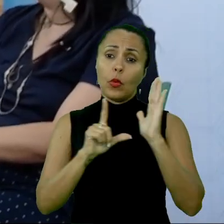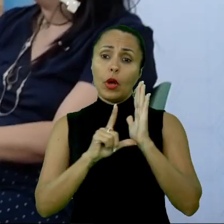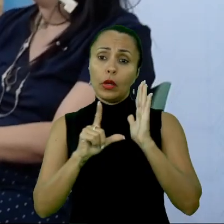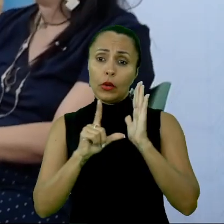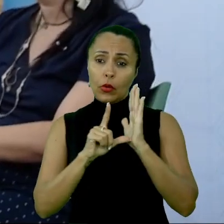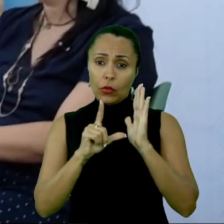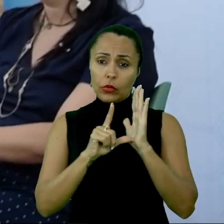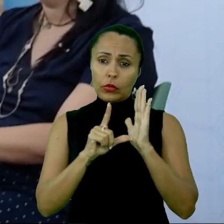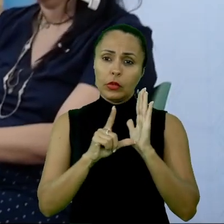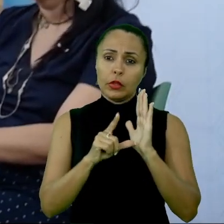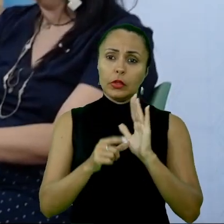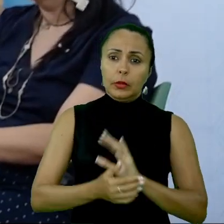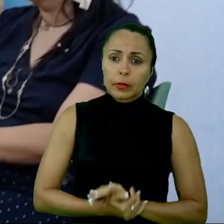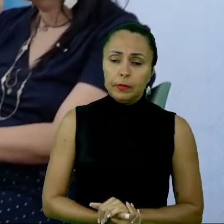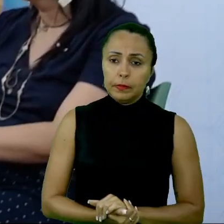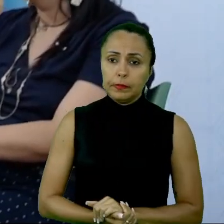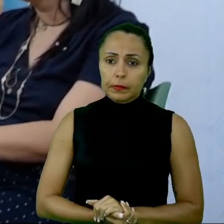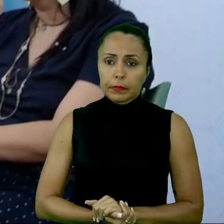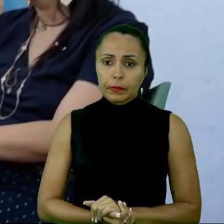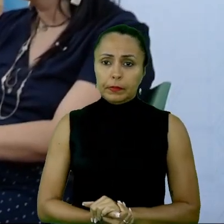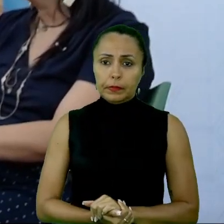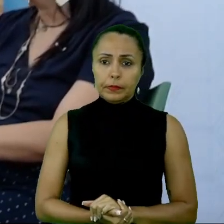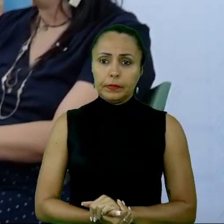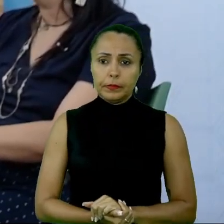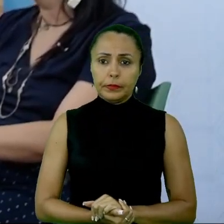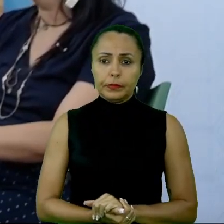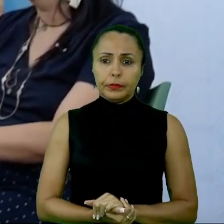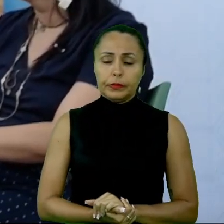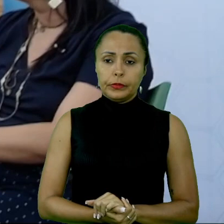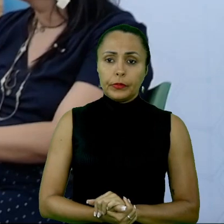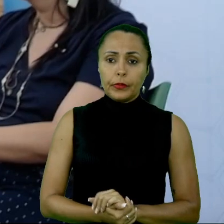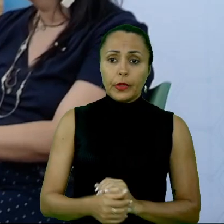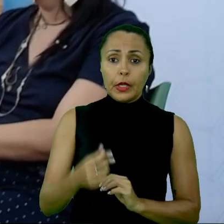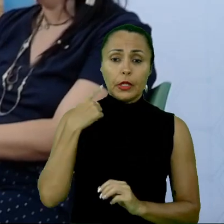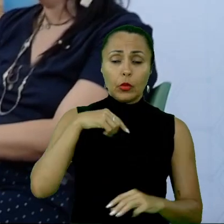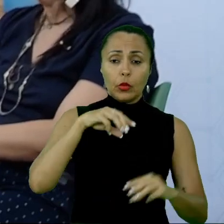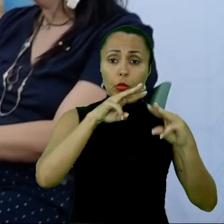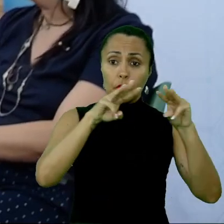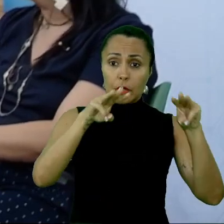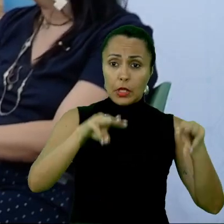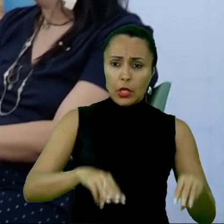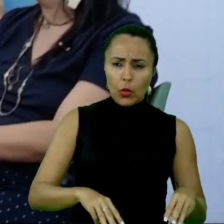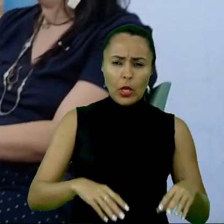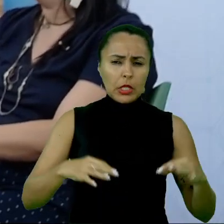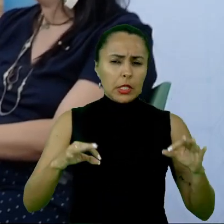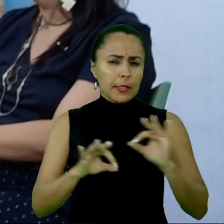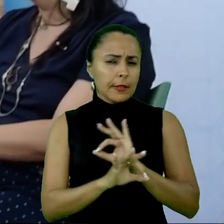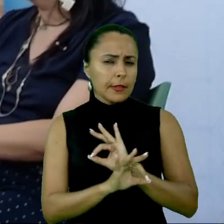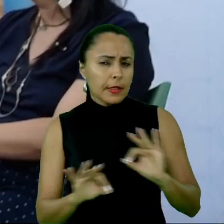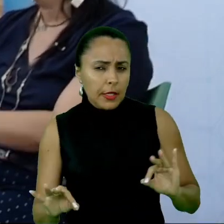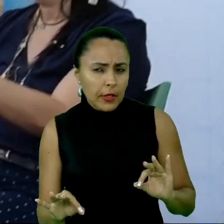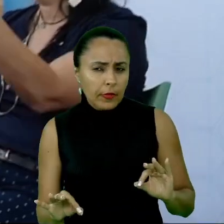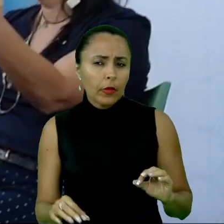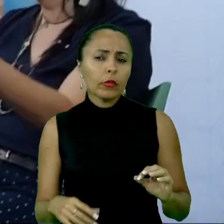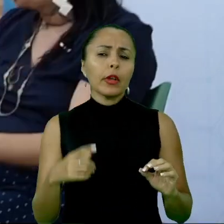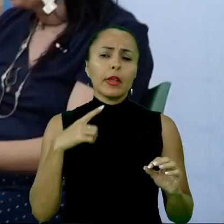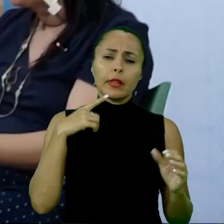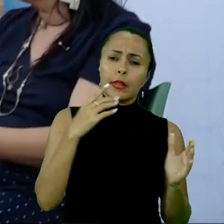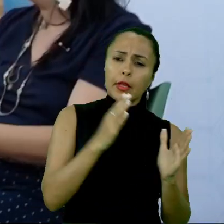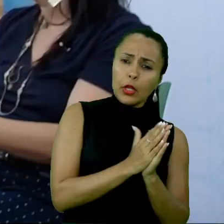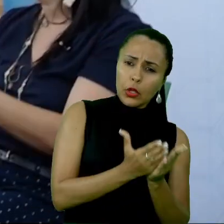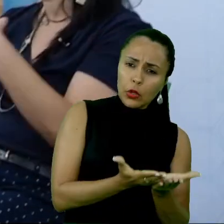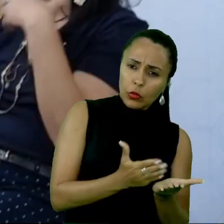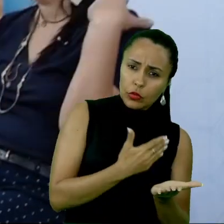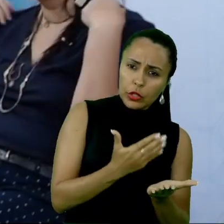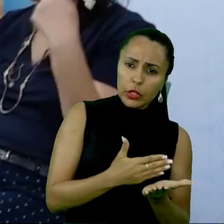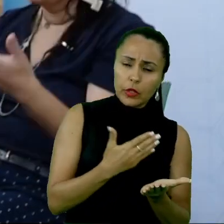os produtos. Então, assim, a loja do Museu Miró é incrível, porque assim, tem os livros, mas tem os